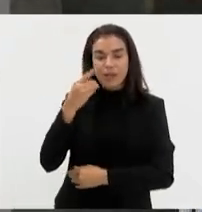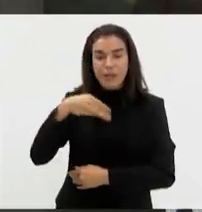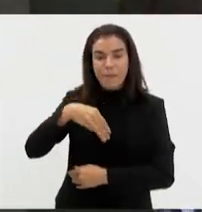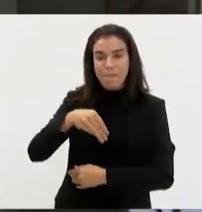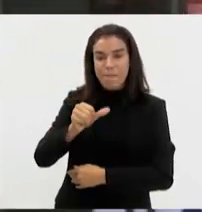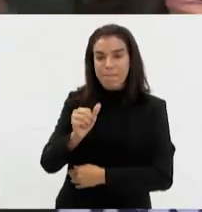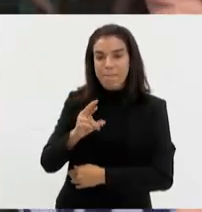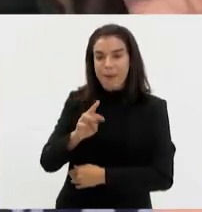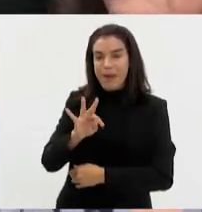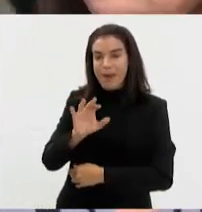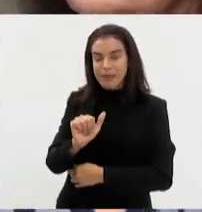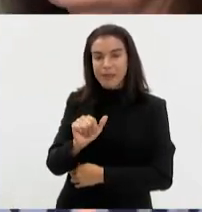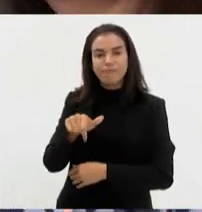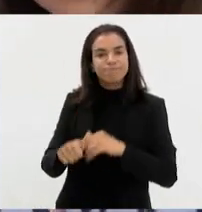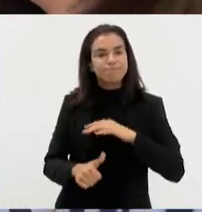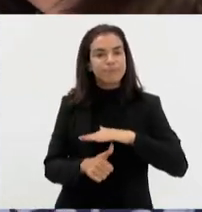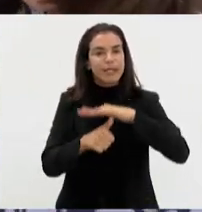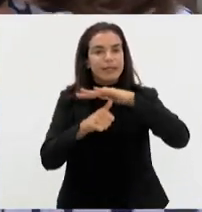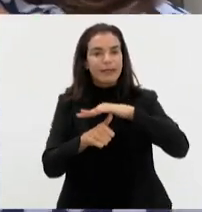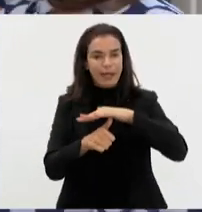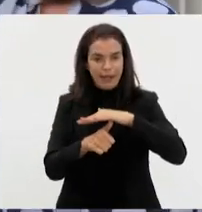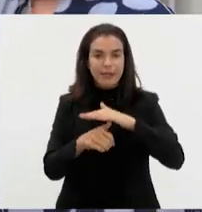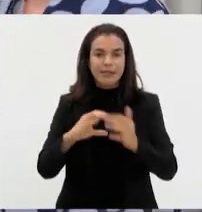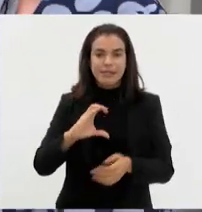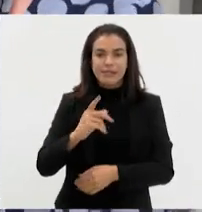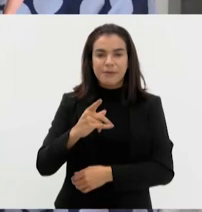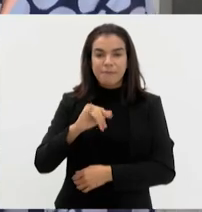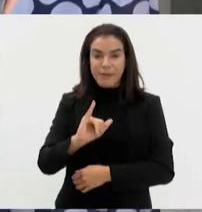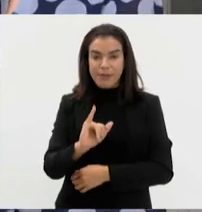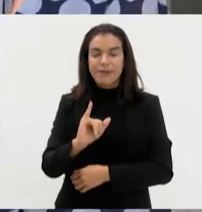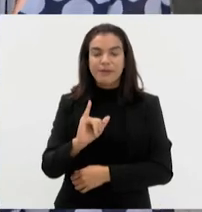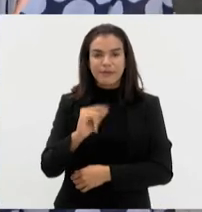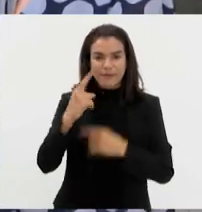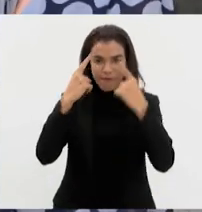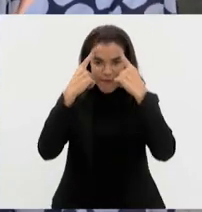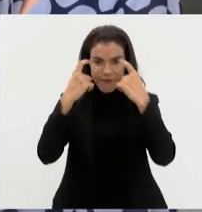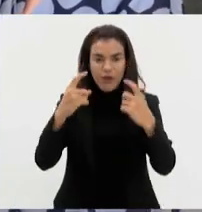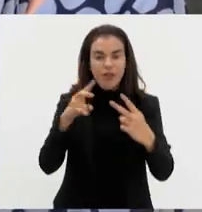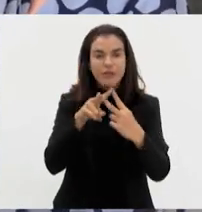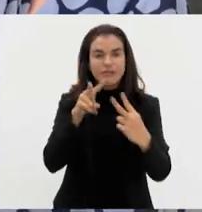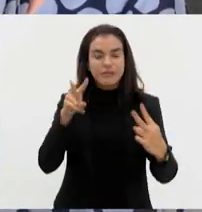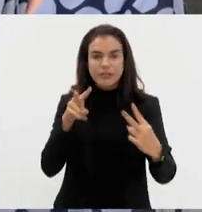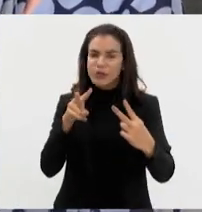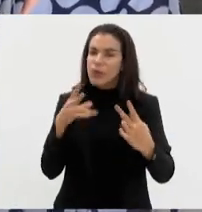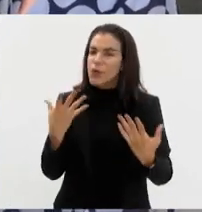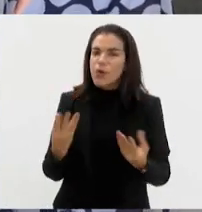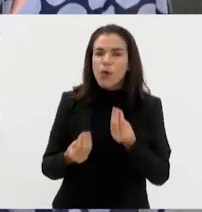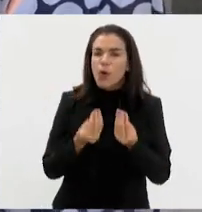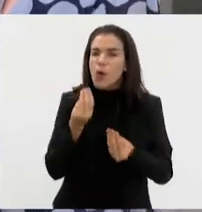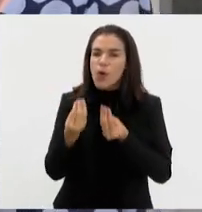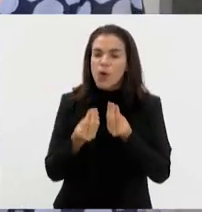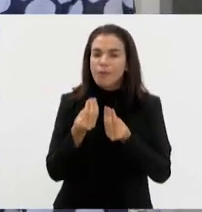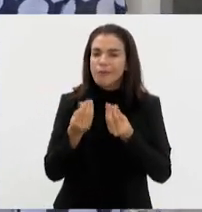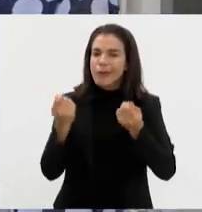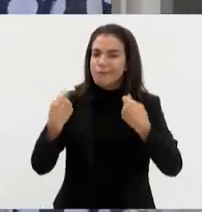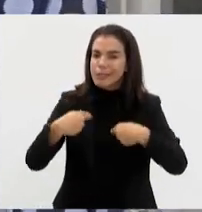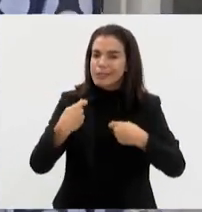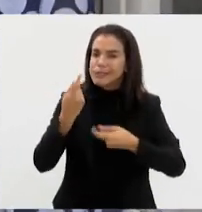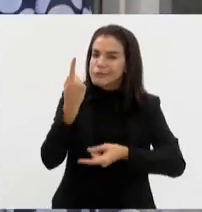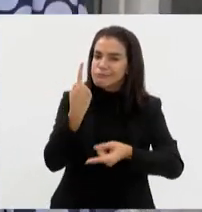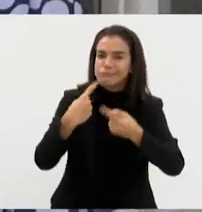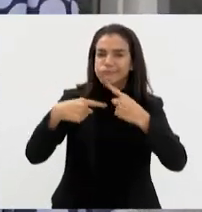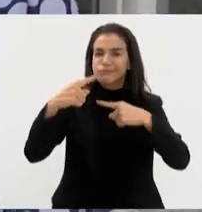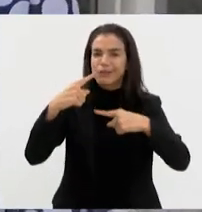que preside a CPI da violência cibernética contra a mulher. Deputada, são números alarmantes do nosso estado. O que é preciso ser feito para reverter esse